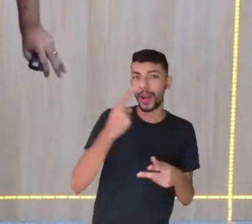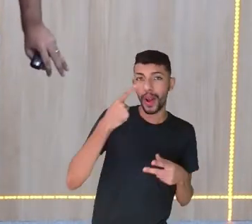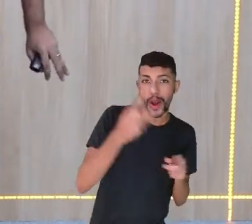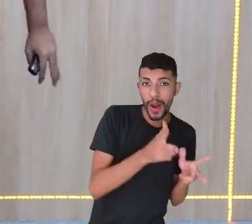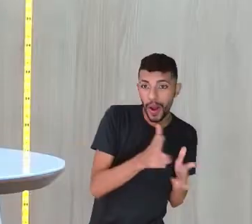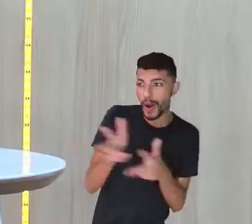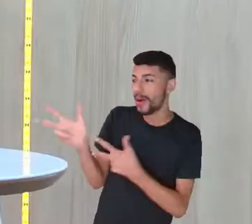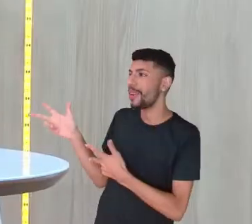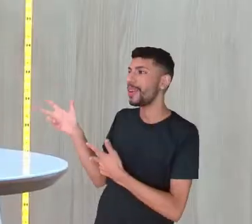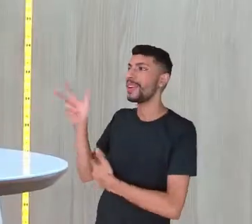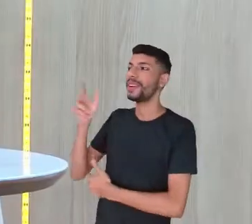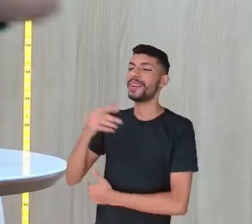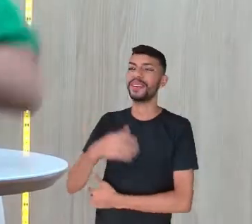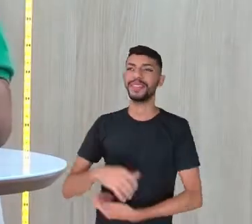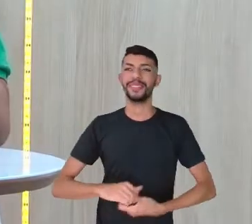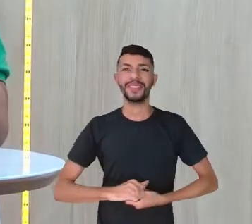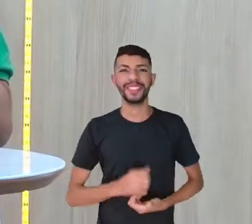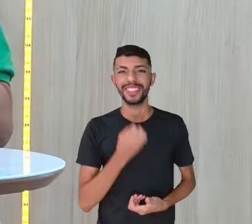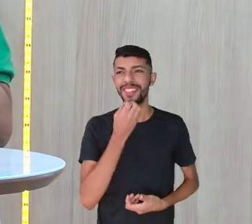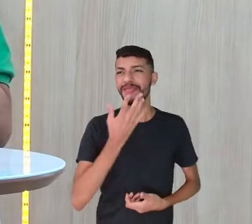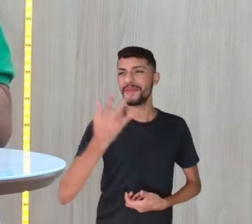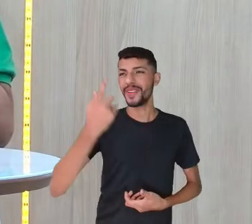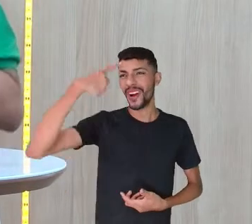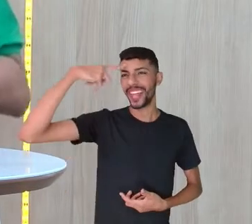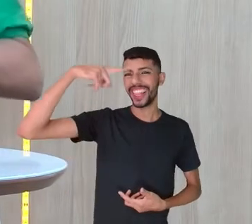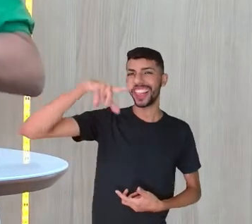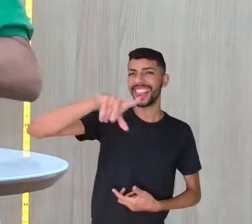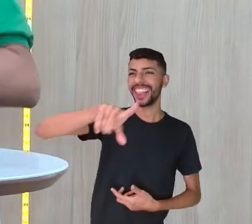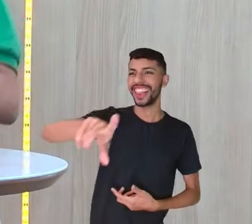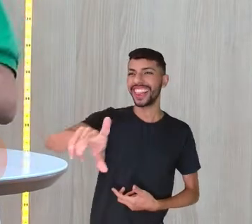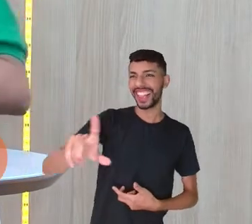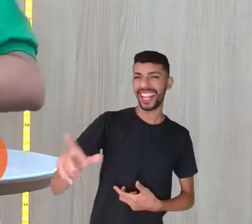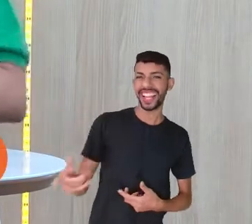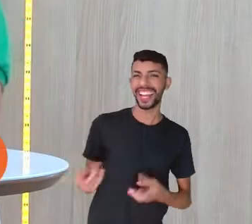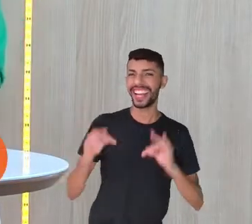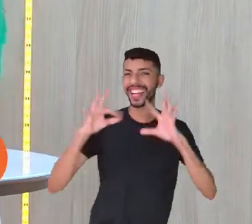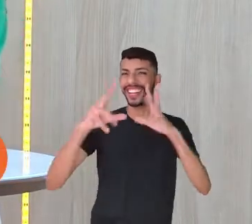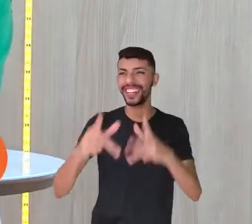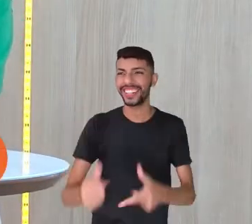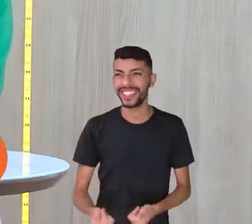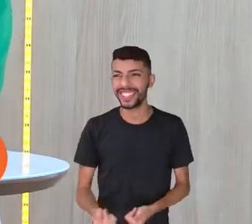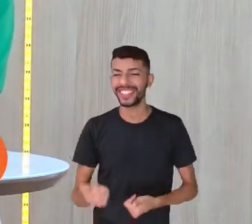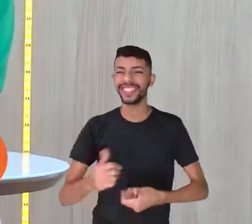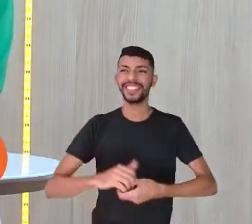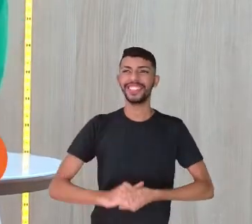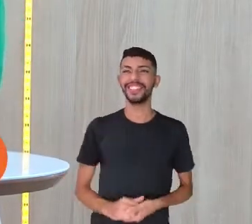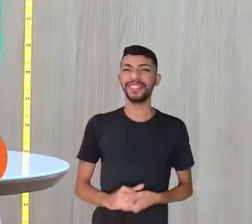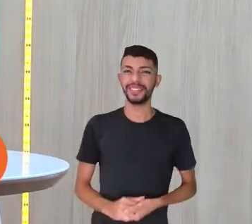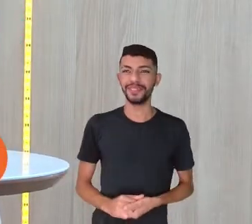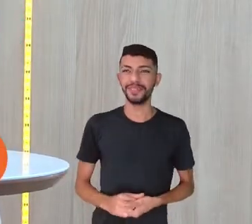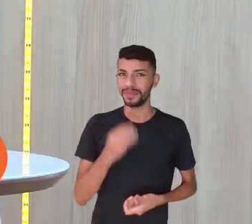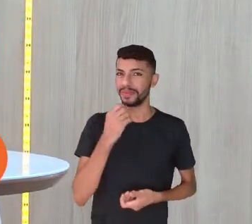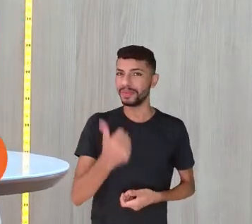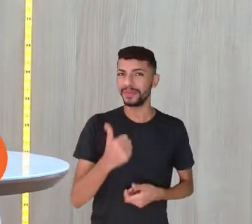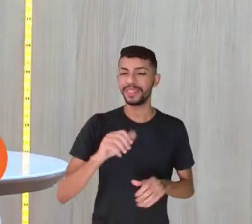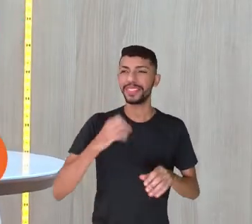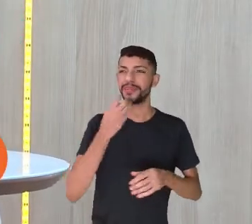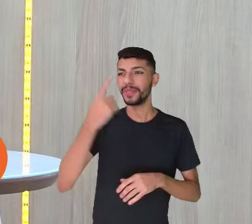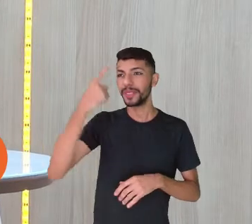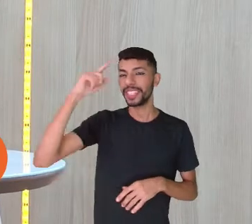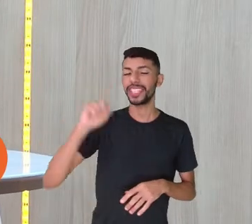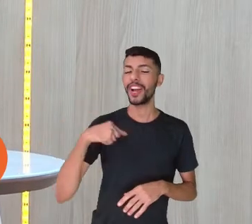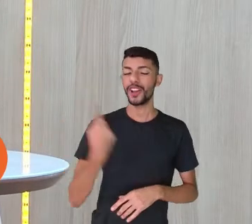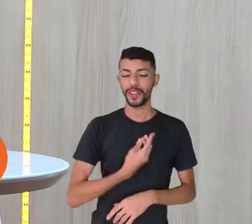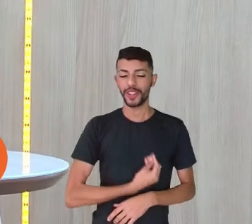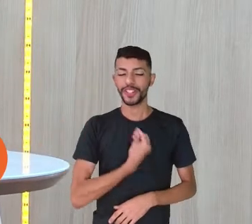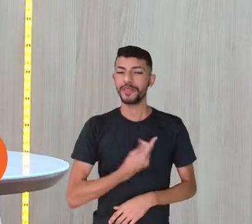dar seu bom dia. Buenos dias, chicos e chicas, como estão? Bem? Bom dia, pessoal. Estamos